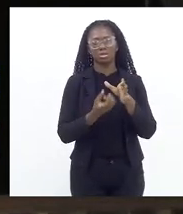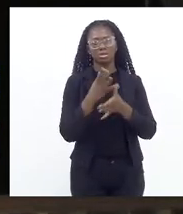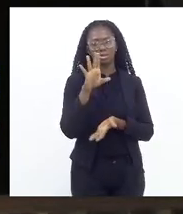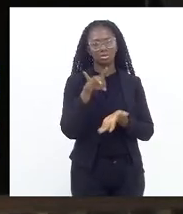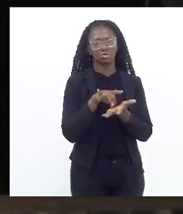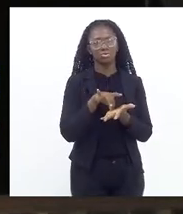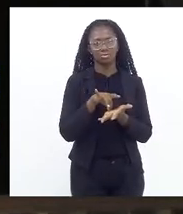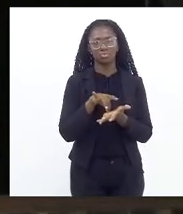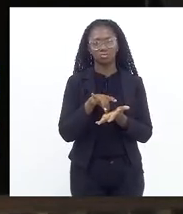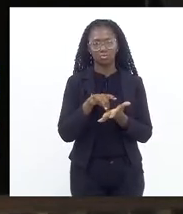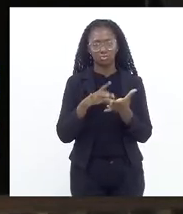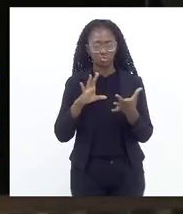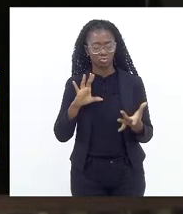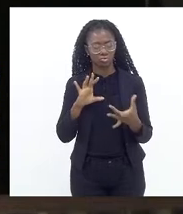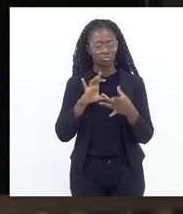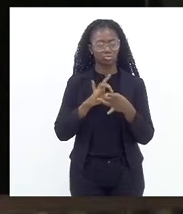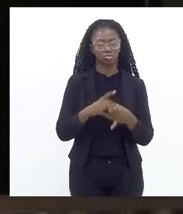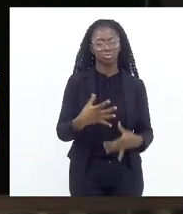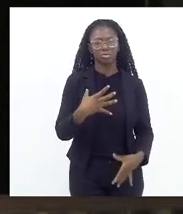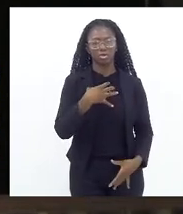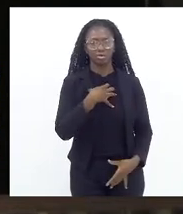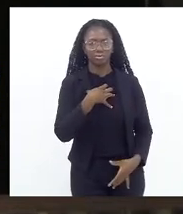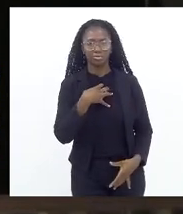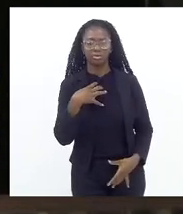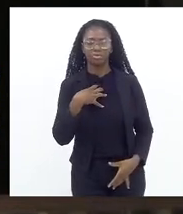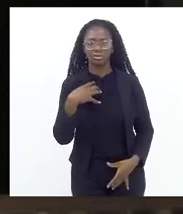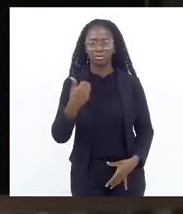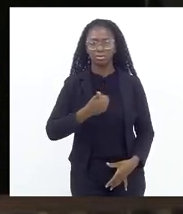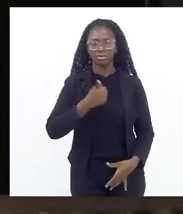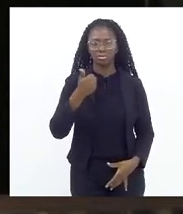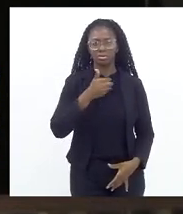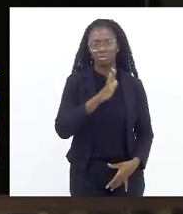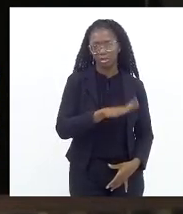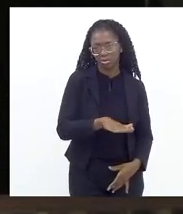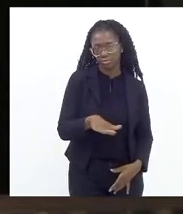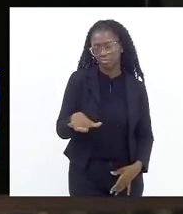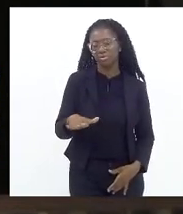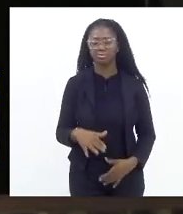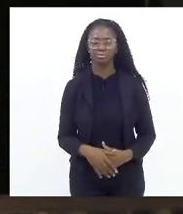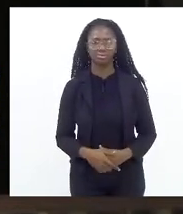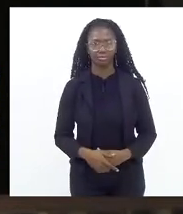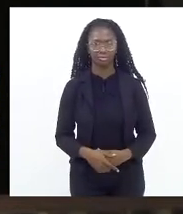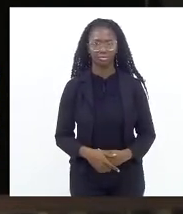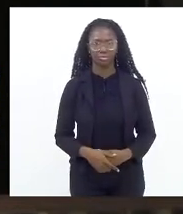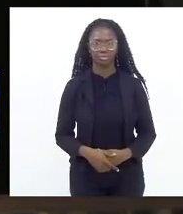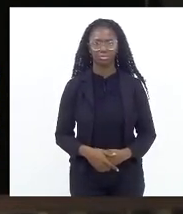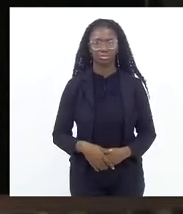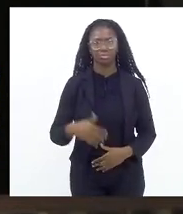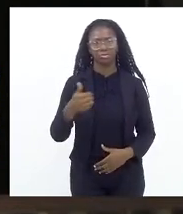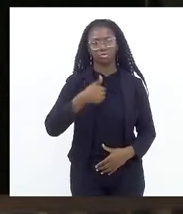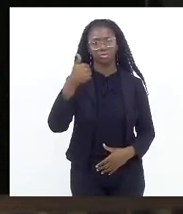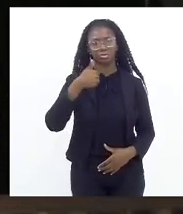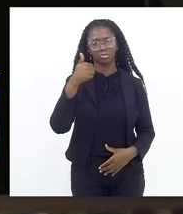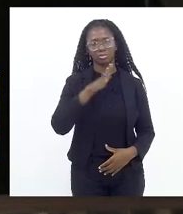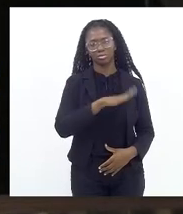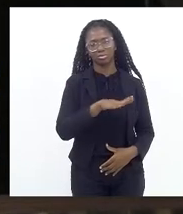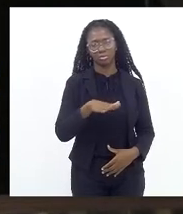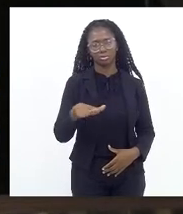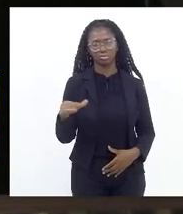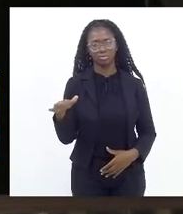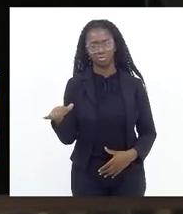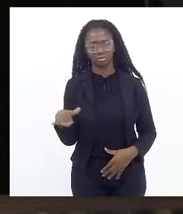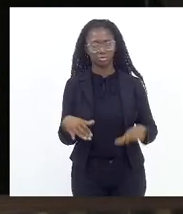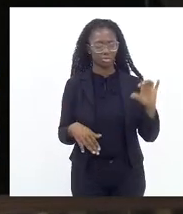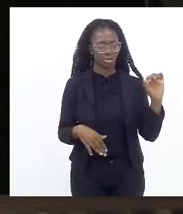fato, de vínculos afetivos na primeira infância. E a primeiríssima infância, que vai